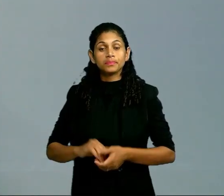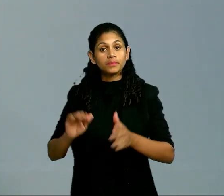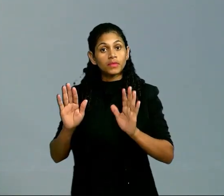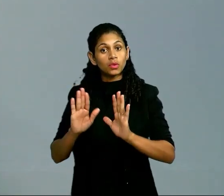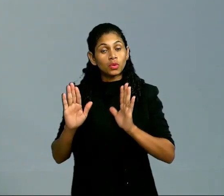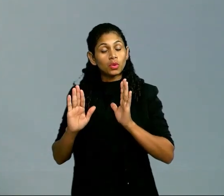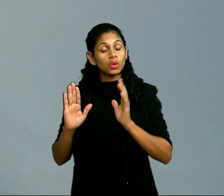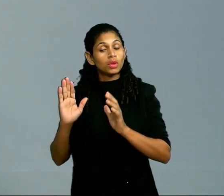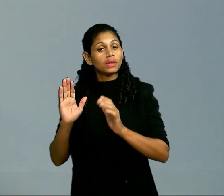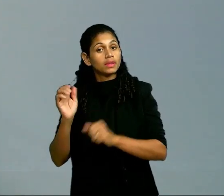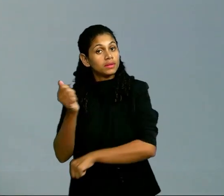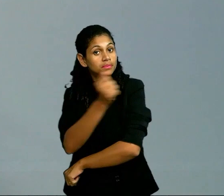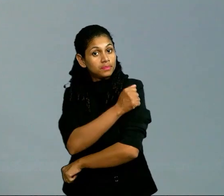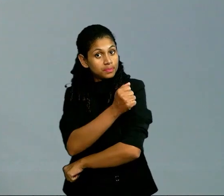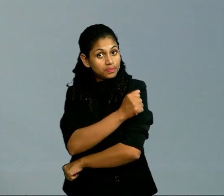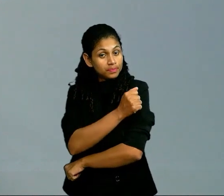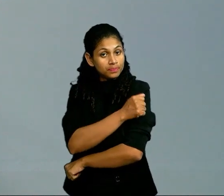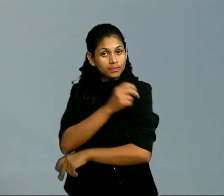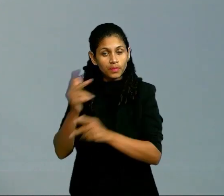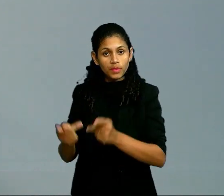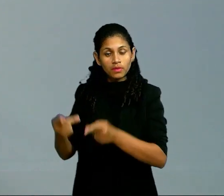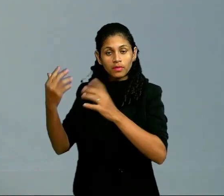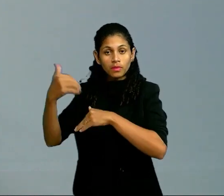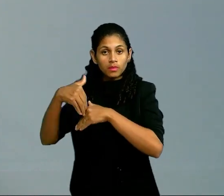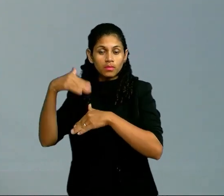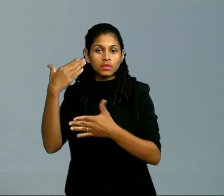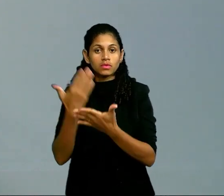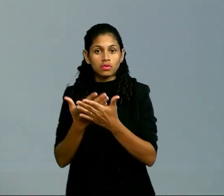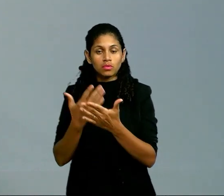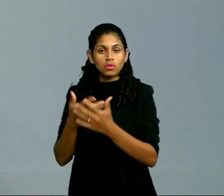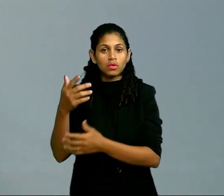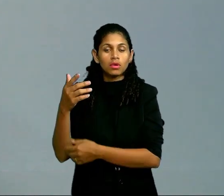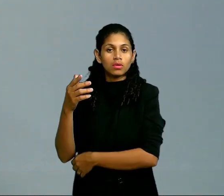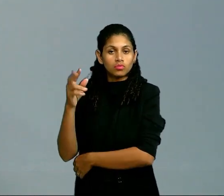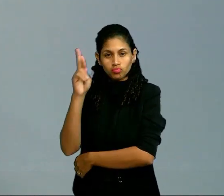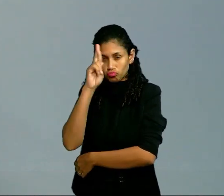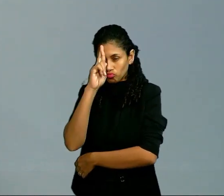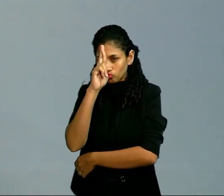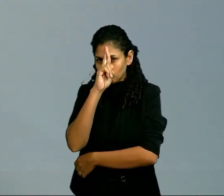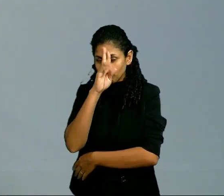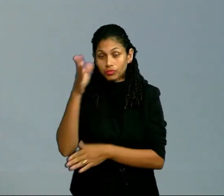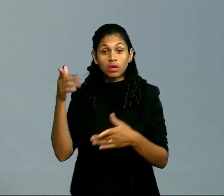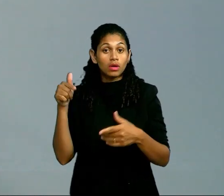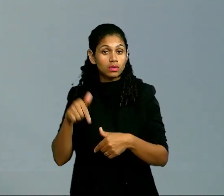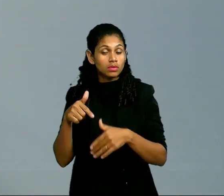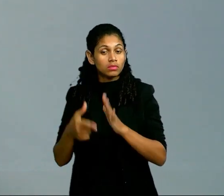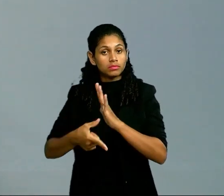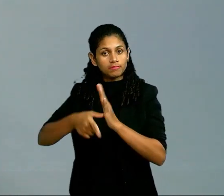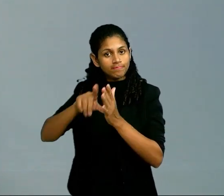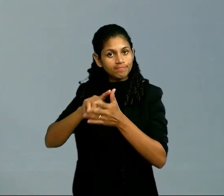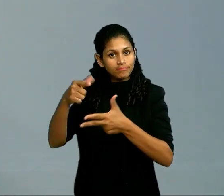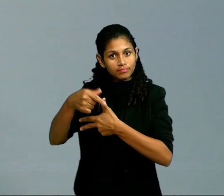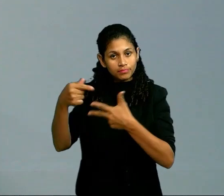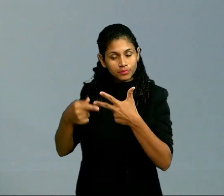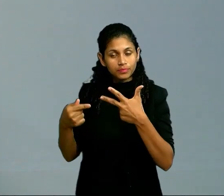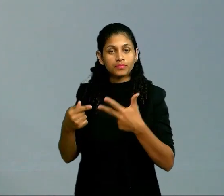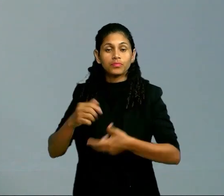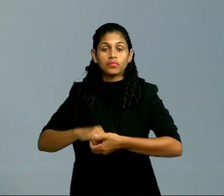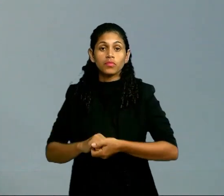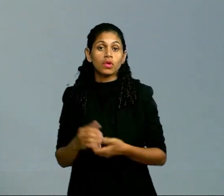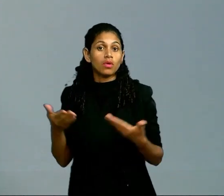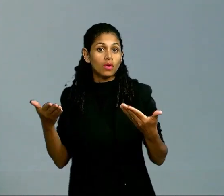Olá, querido aluno, tudo bem? Bem-vindo a mais uma aula de História aqui no nosso Pré-ENEM Legal. Hoje nós